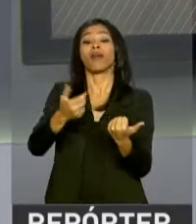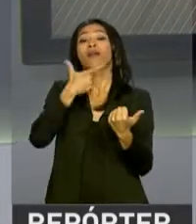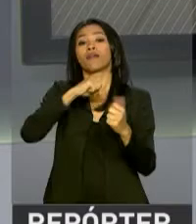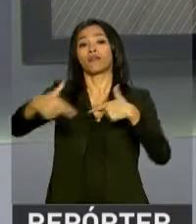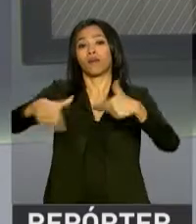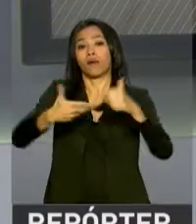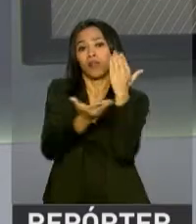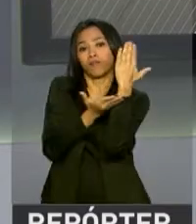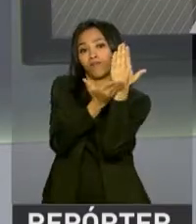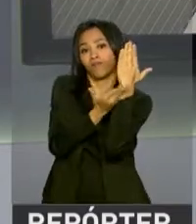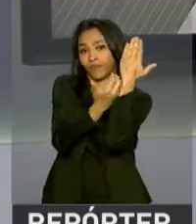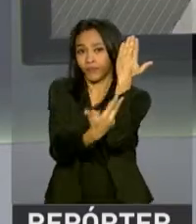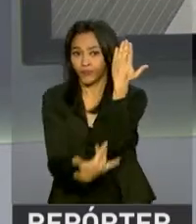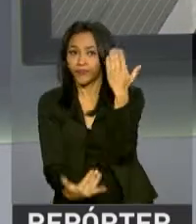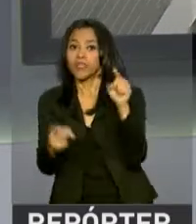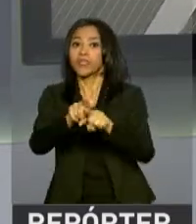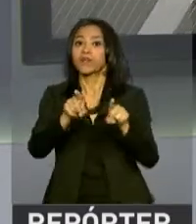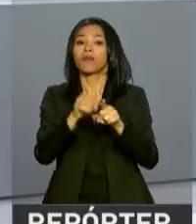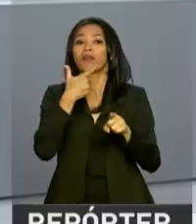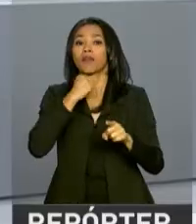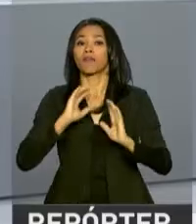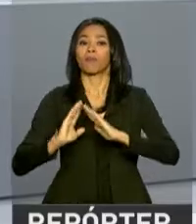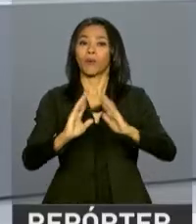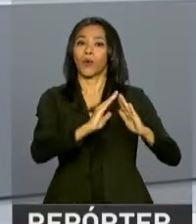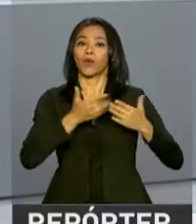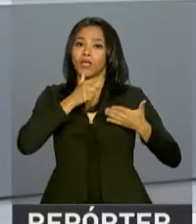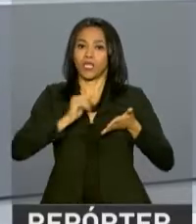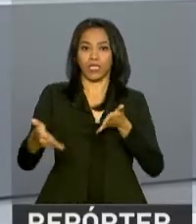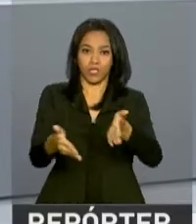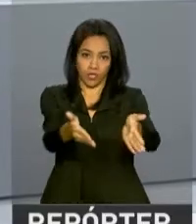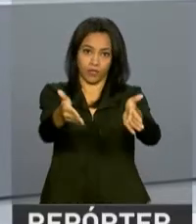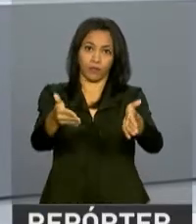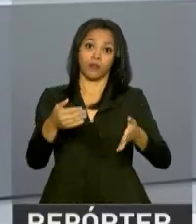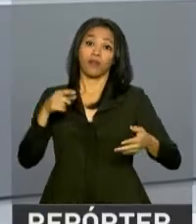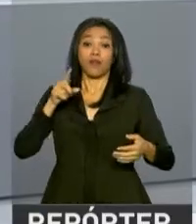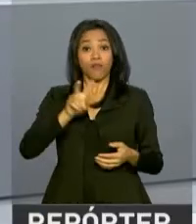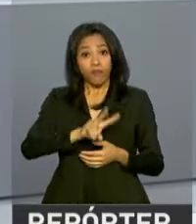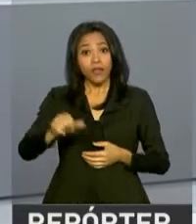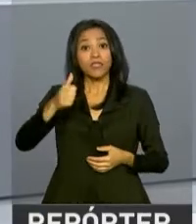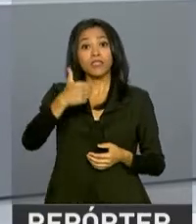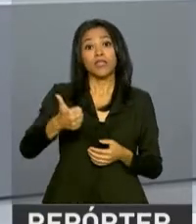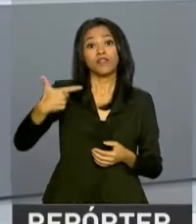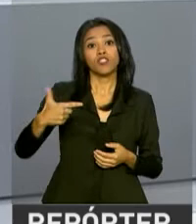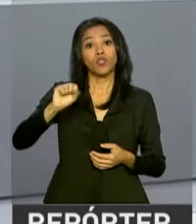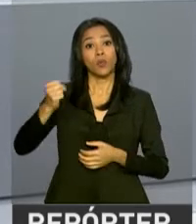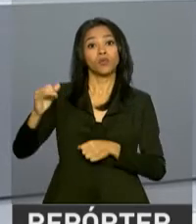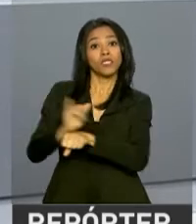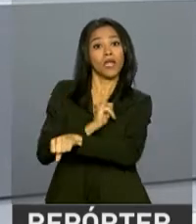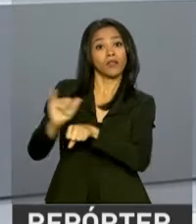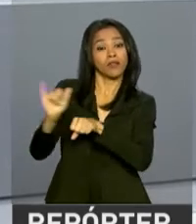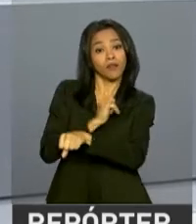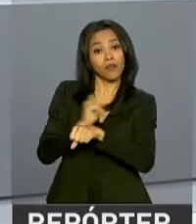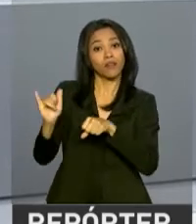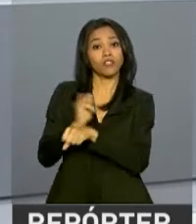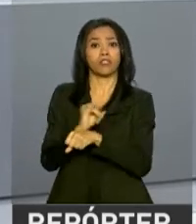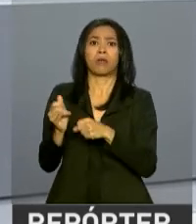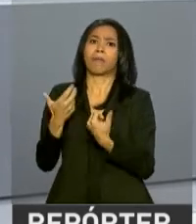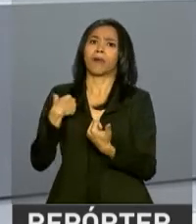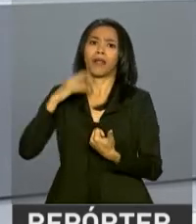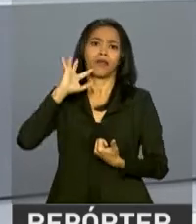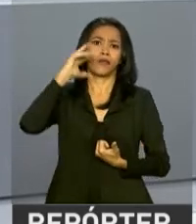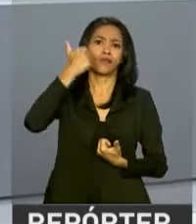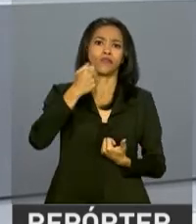ribeirinhas o planaforo serão desenvolvidas 128 ações para enfrentar mais de 30